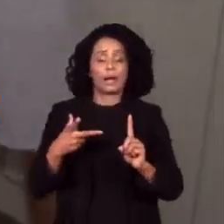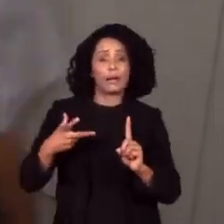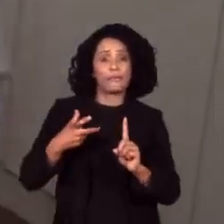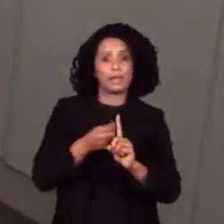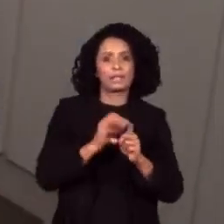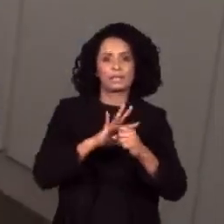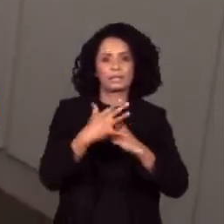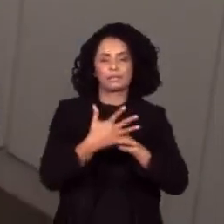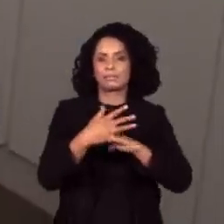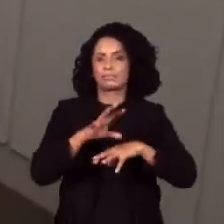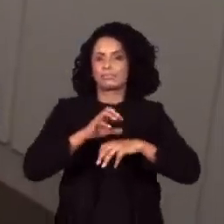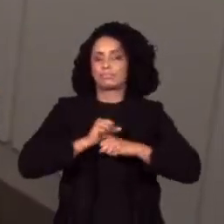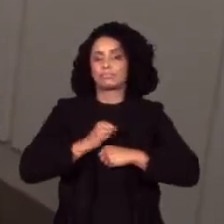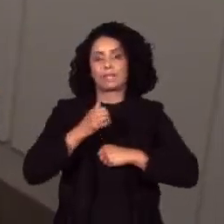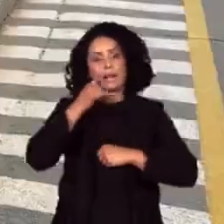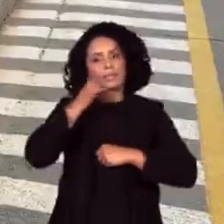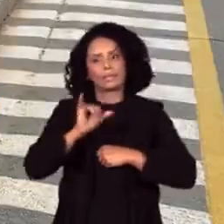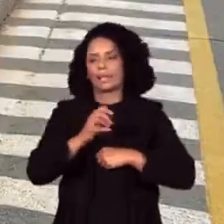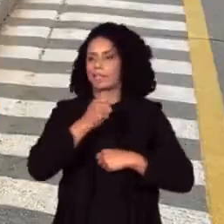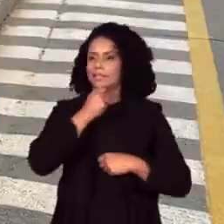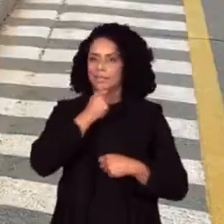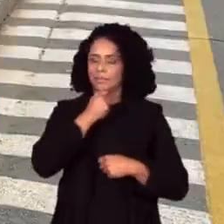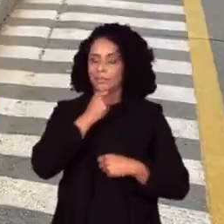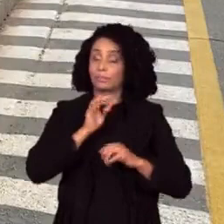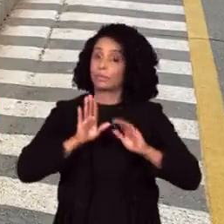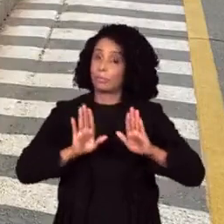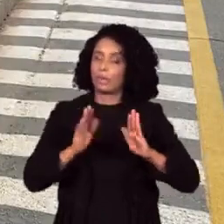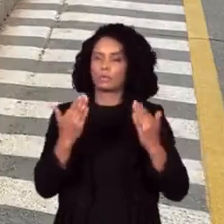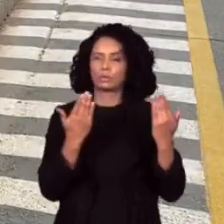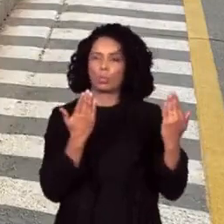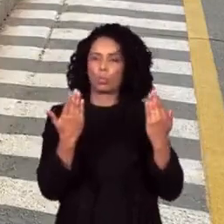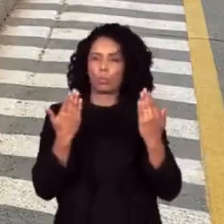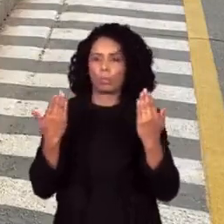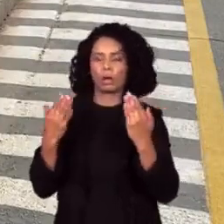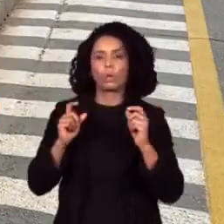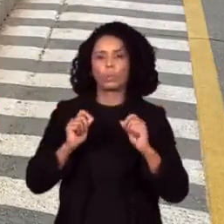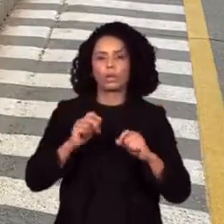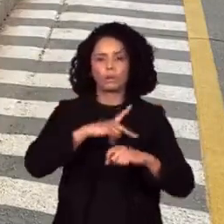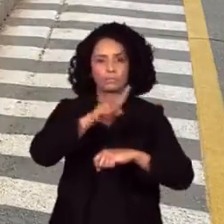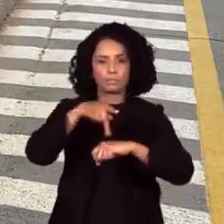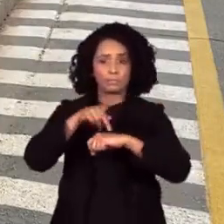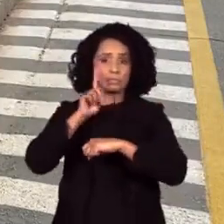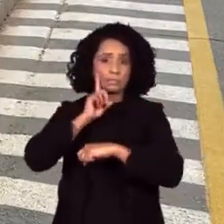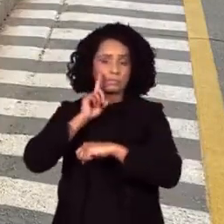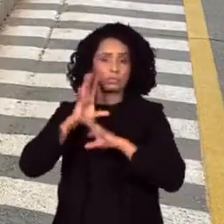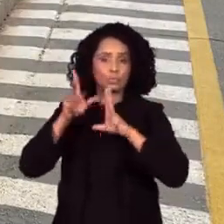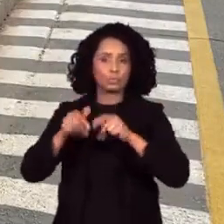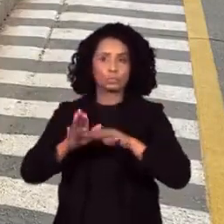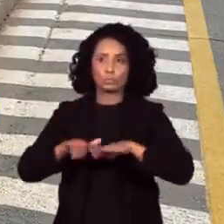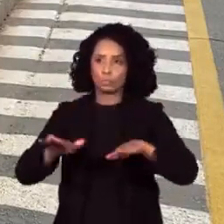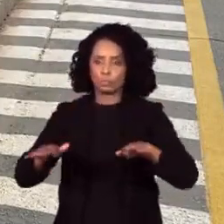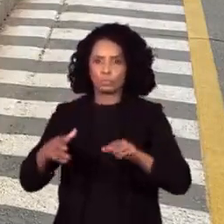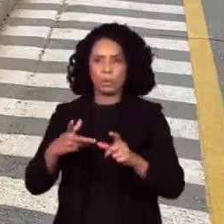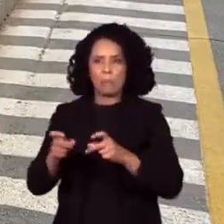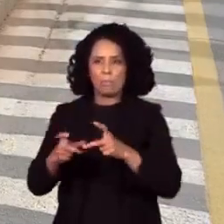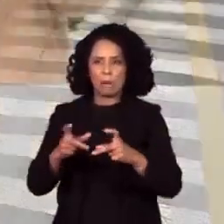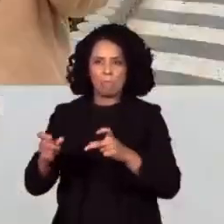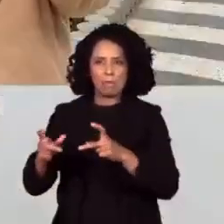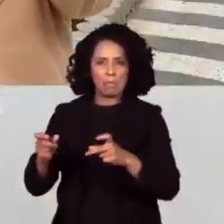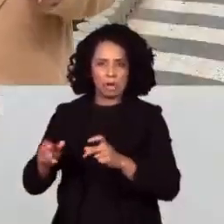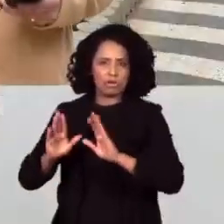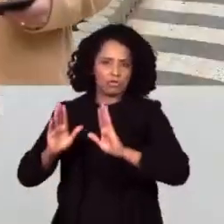vacina contra a Covid-19. A título de comparação, nos Estados Unidos, onde as crianças já são vacinadas,